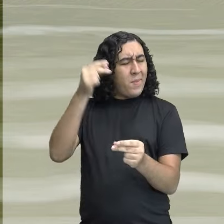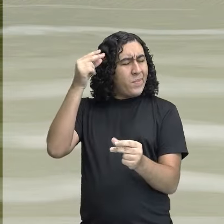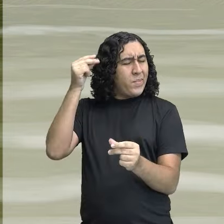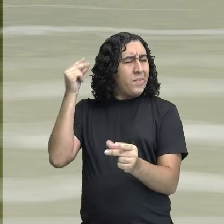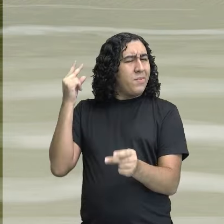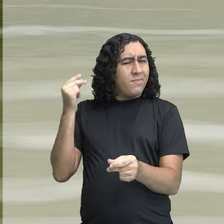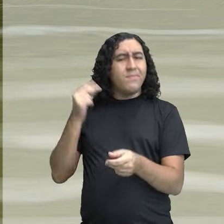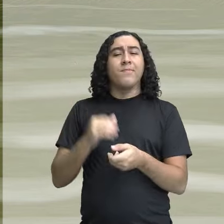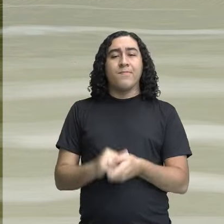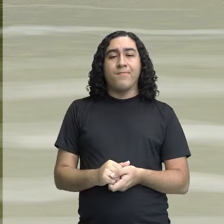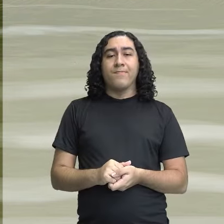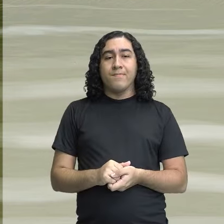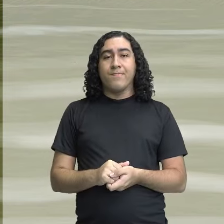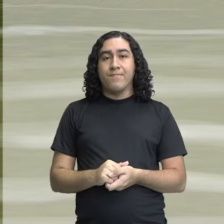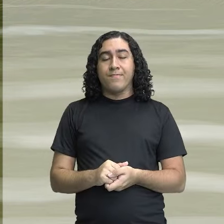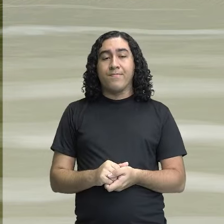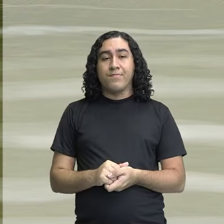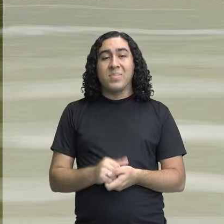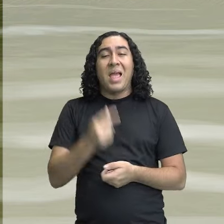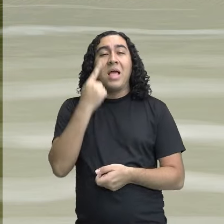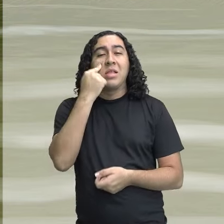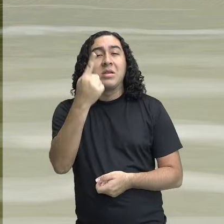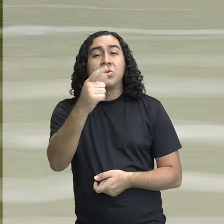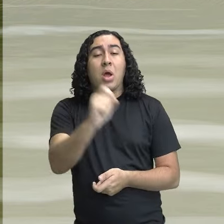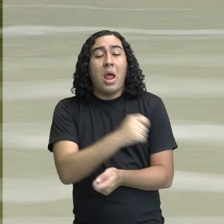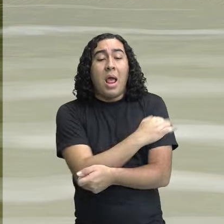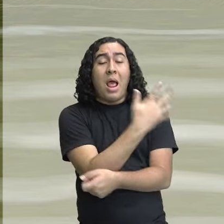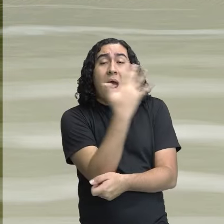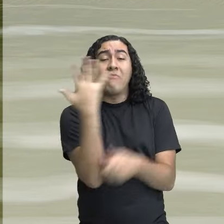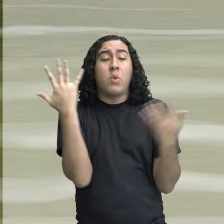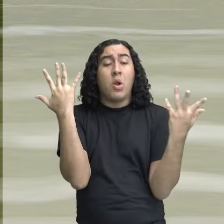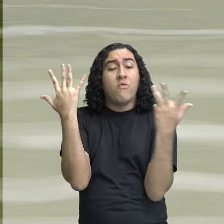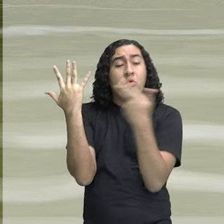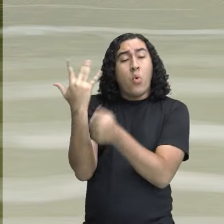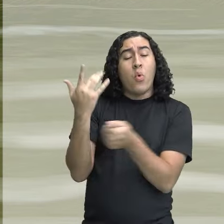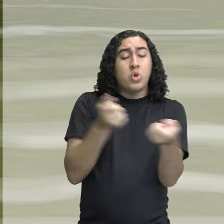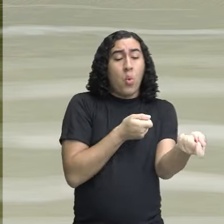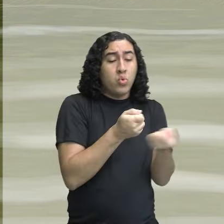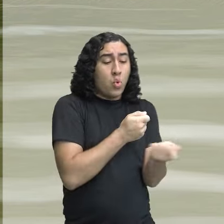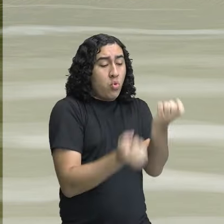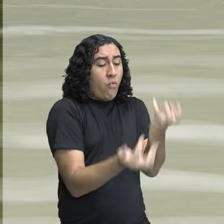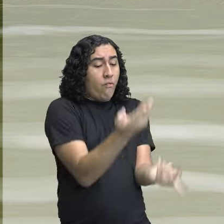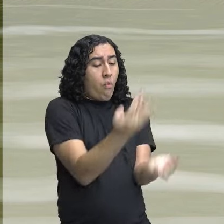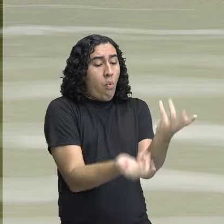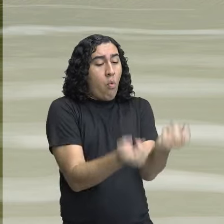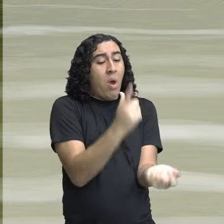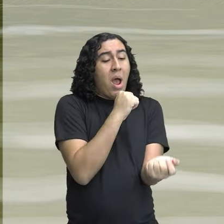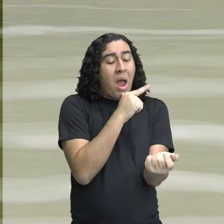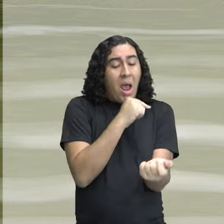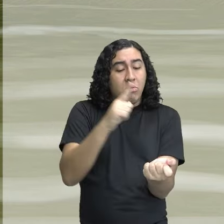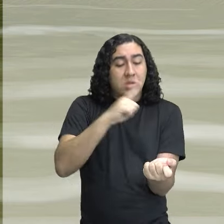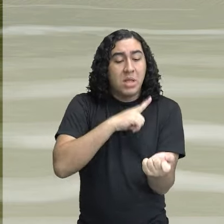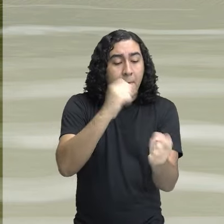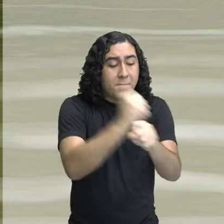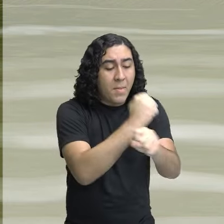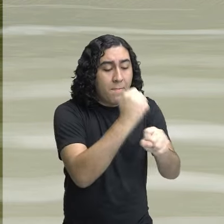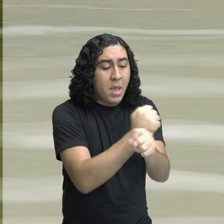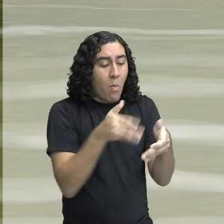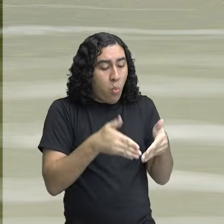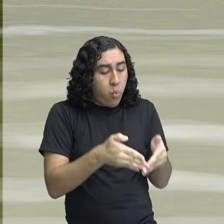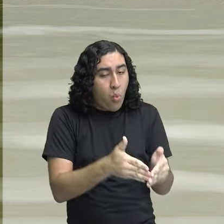muitos anos. A busca pela árvore perfeita, o domínio do fogo e da água para moldar essas canoas